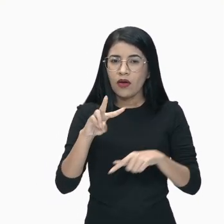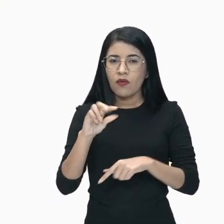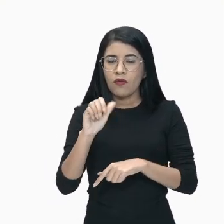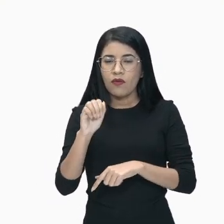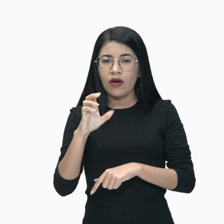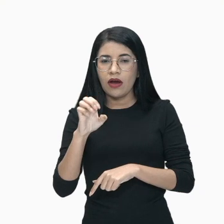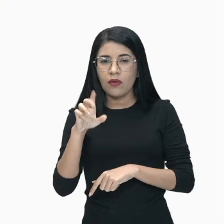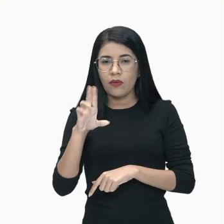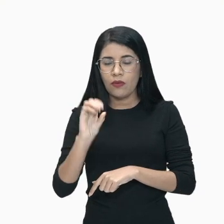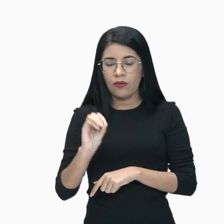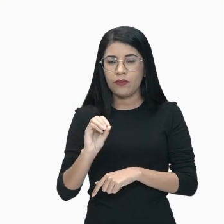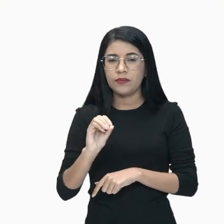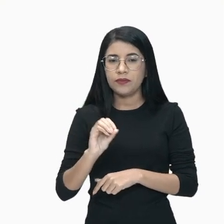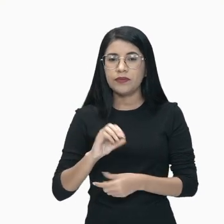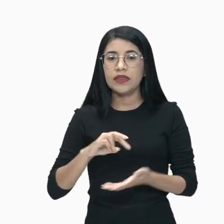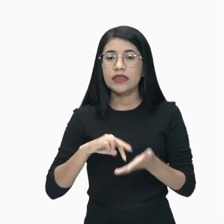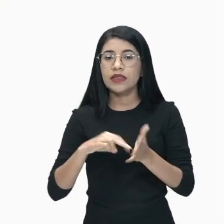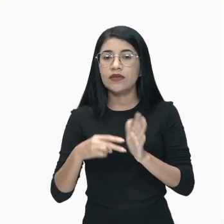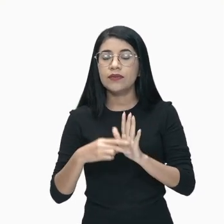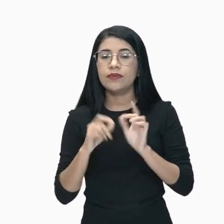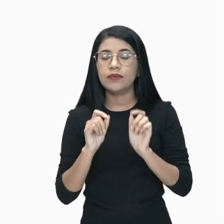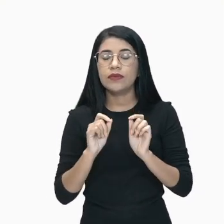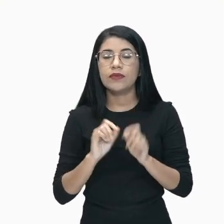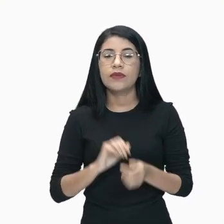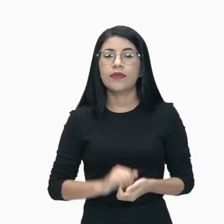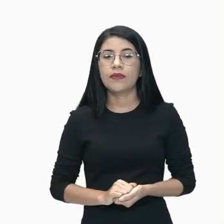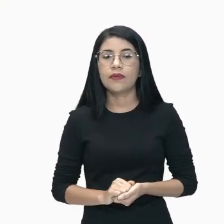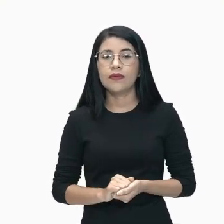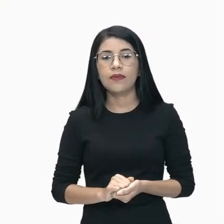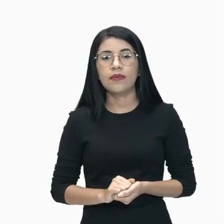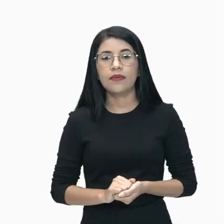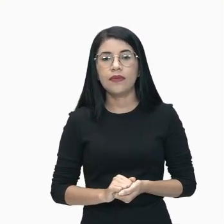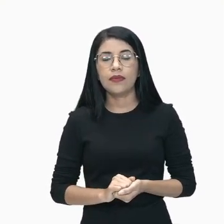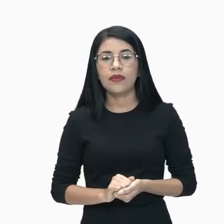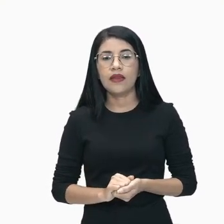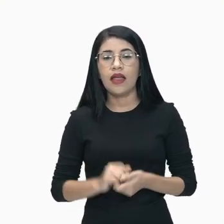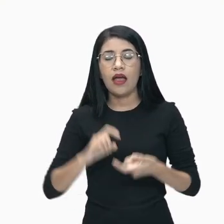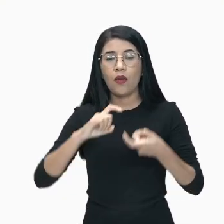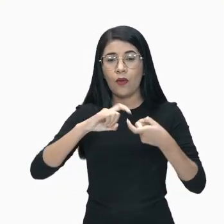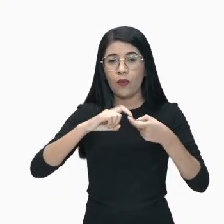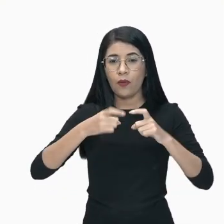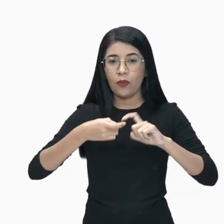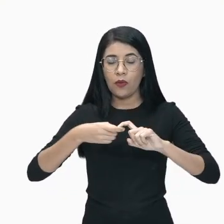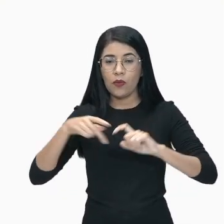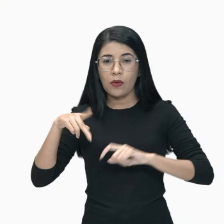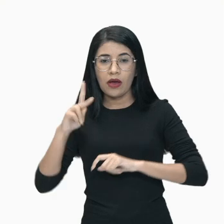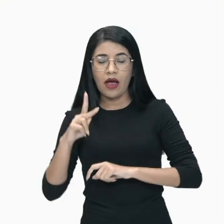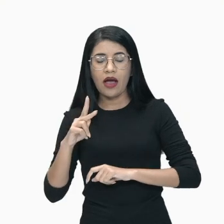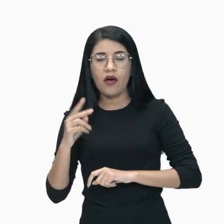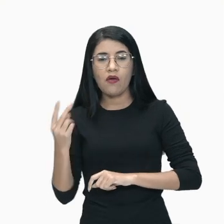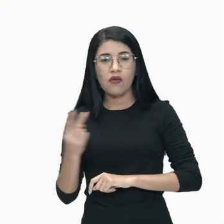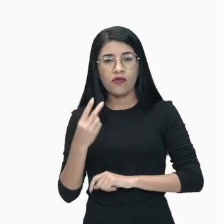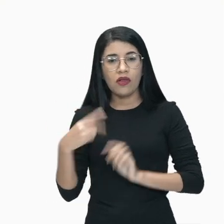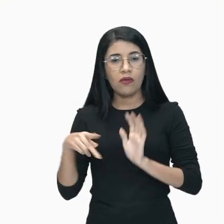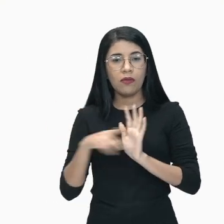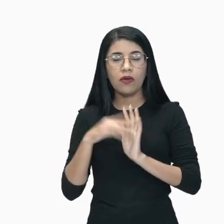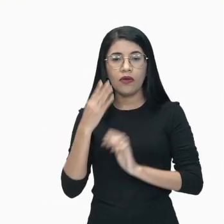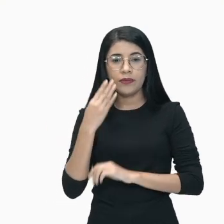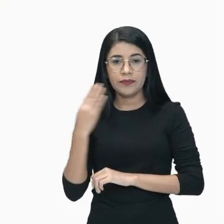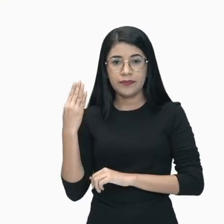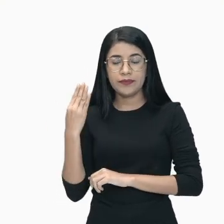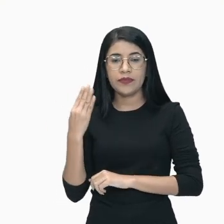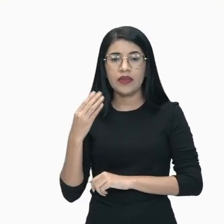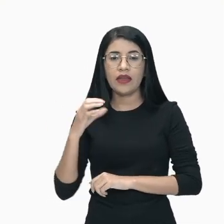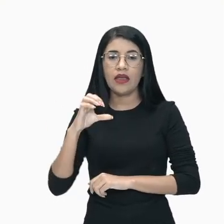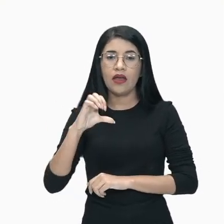vácuo. Então, se esse meio for o vácuo, a constante K tem esse valor aqui que você está observando